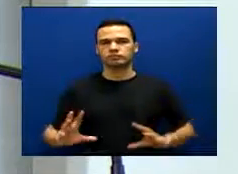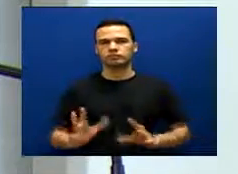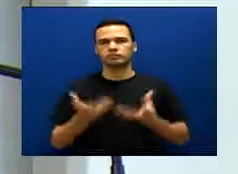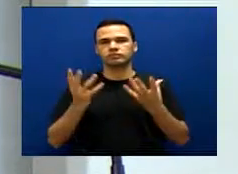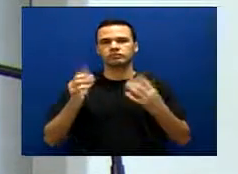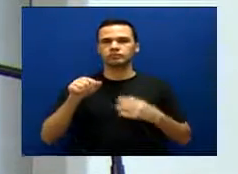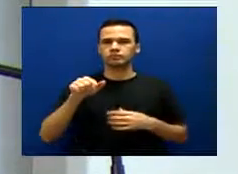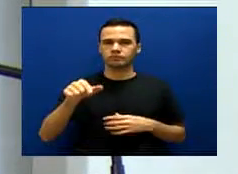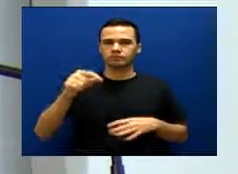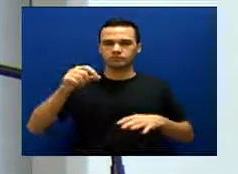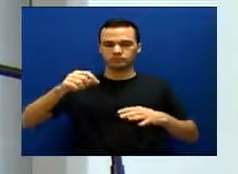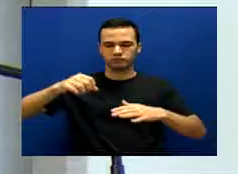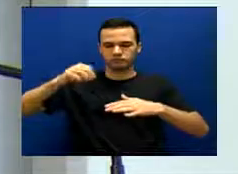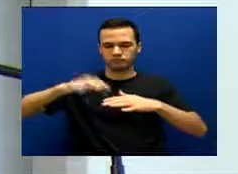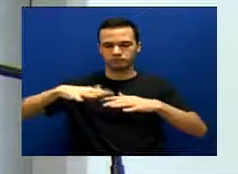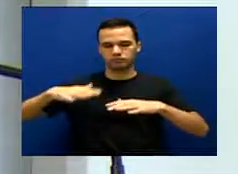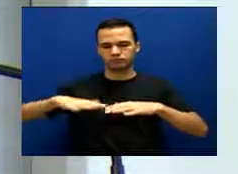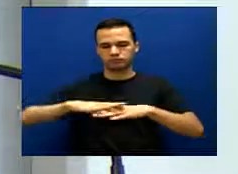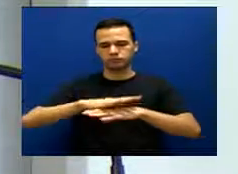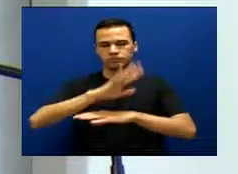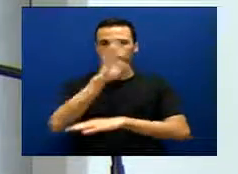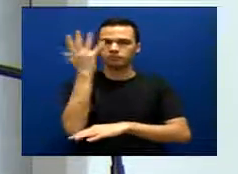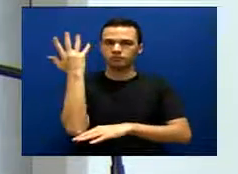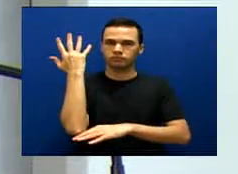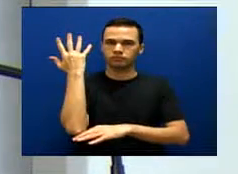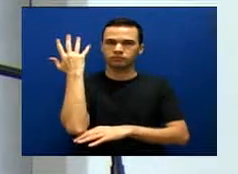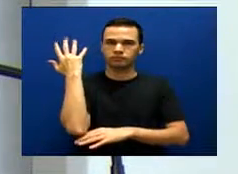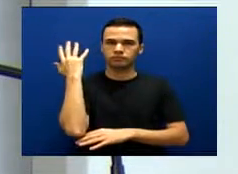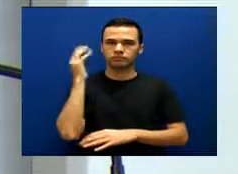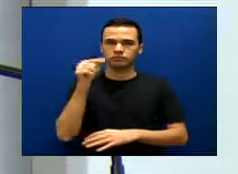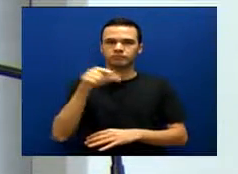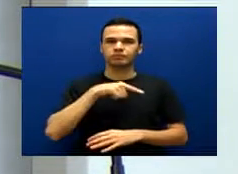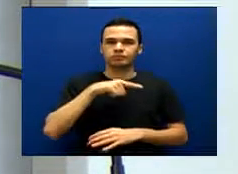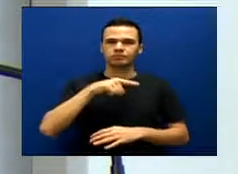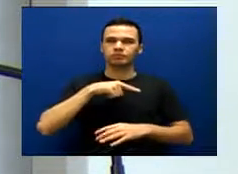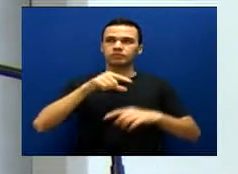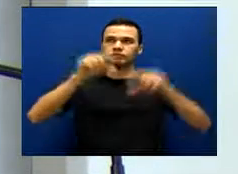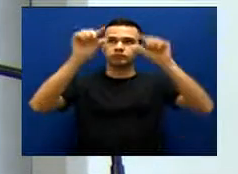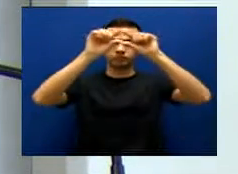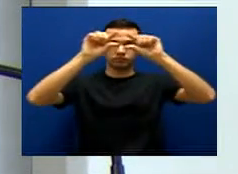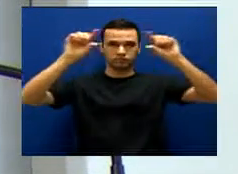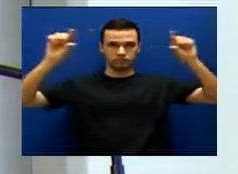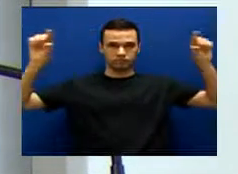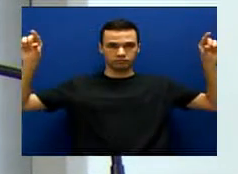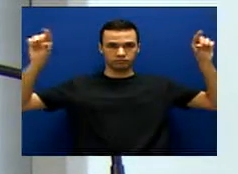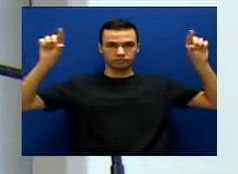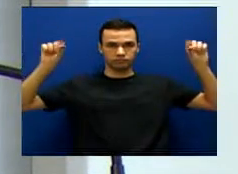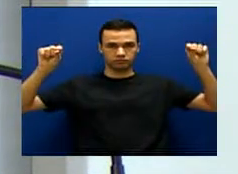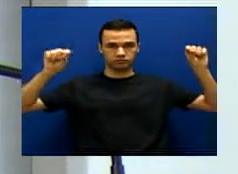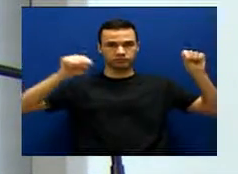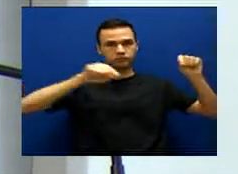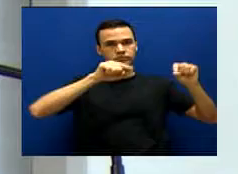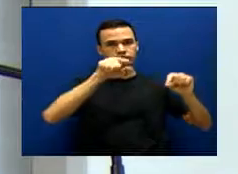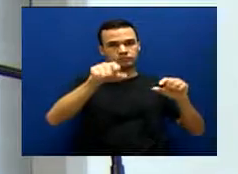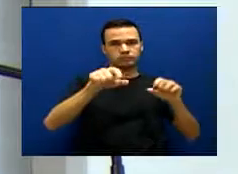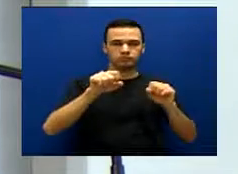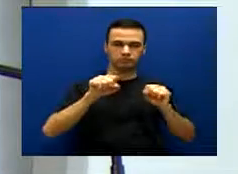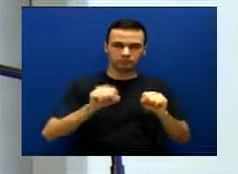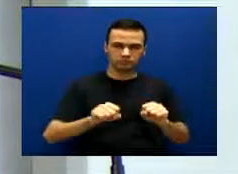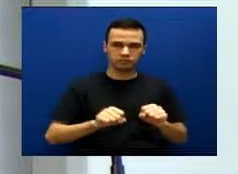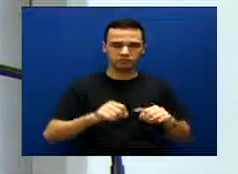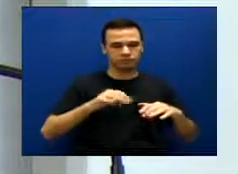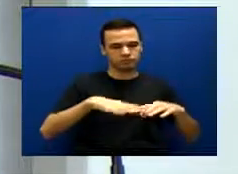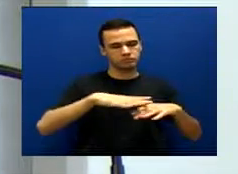o plantio, que seria plante, cultive árvores, né, e goze do desconto, de desconto no